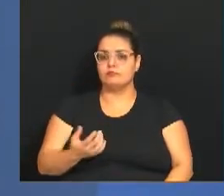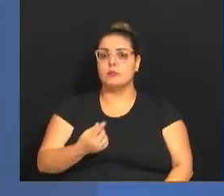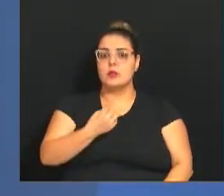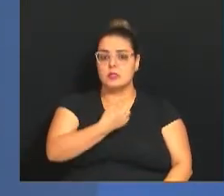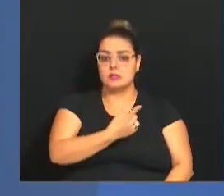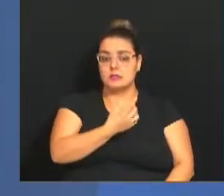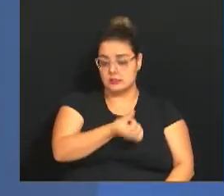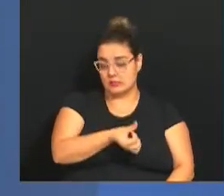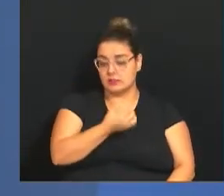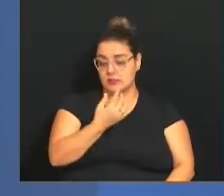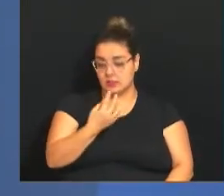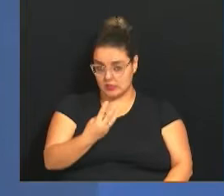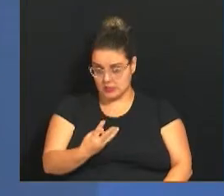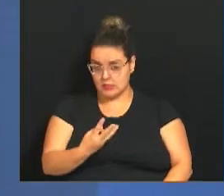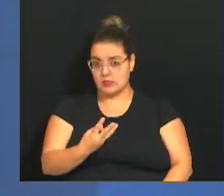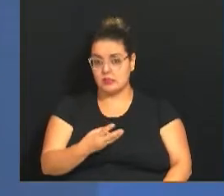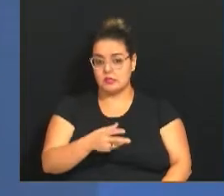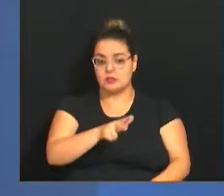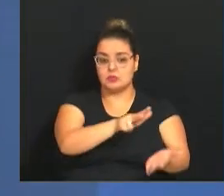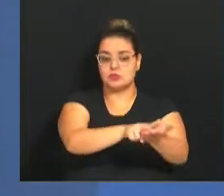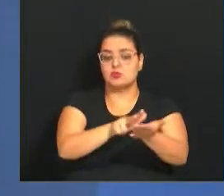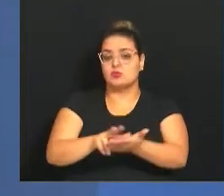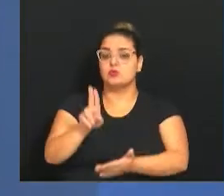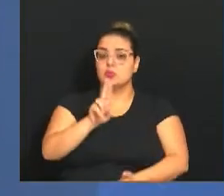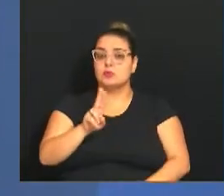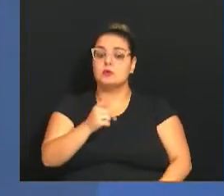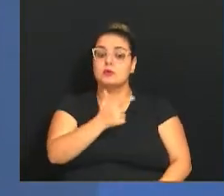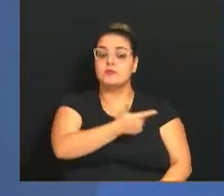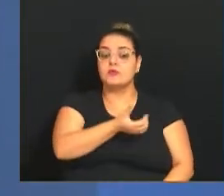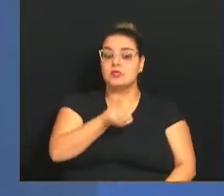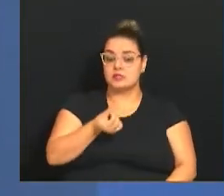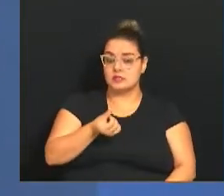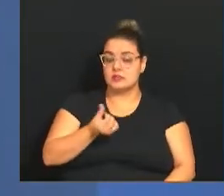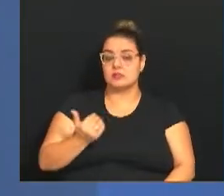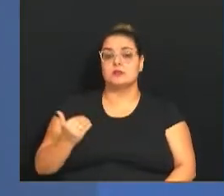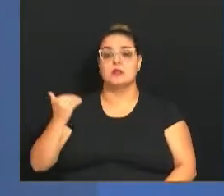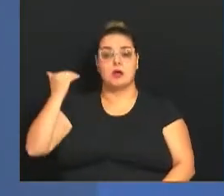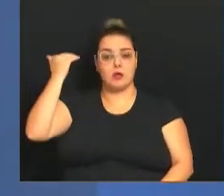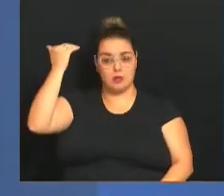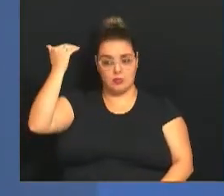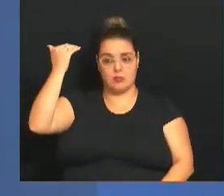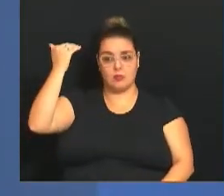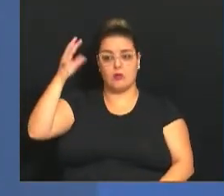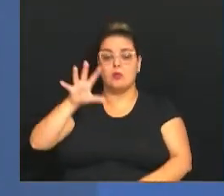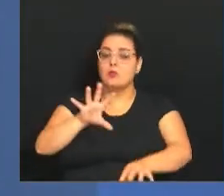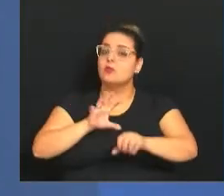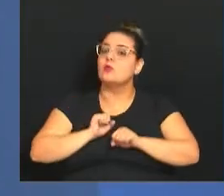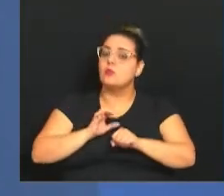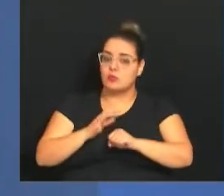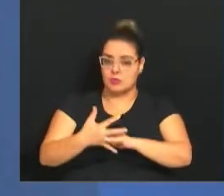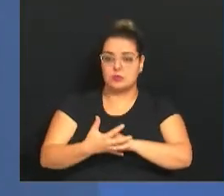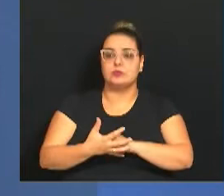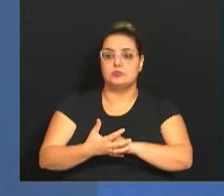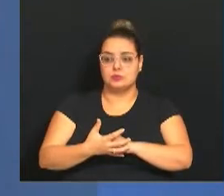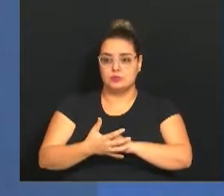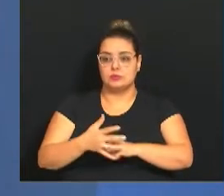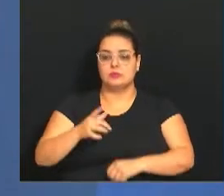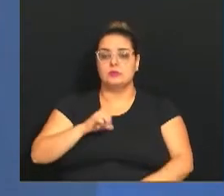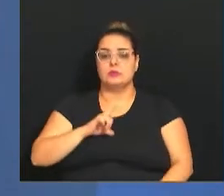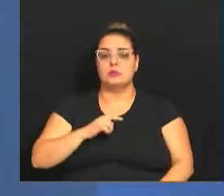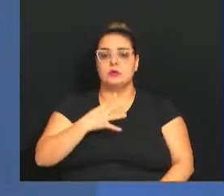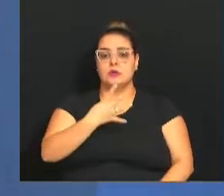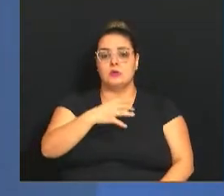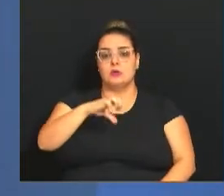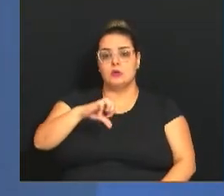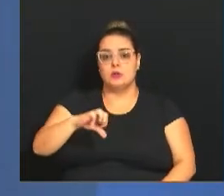estão ocupados, sendo que 26 pacientes adultos estão com Covid-19. Temos ainda